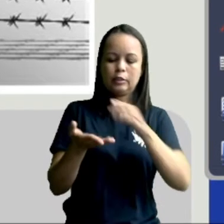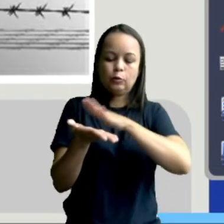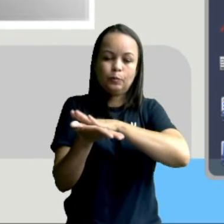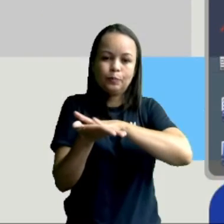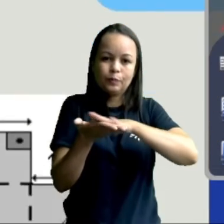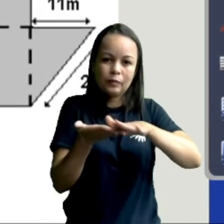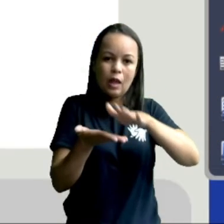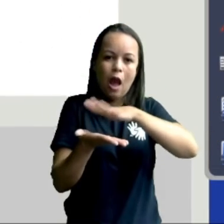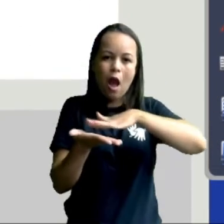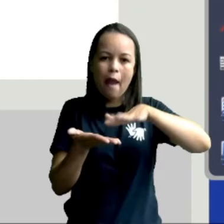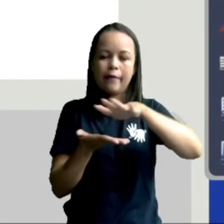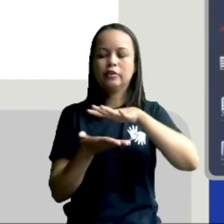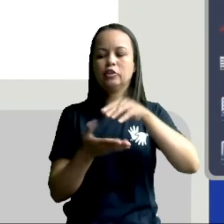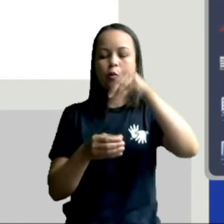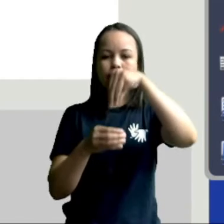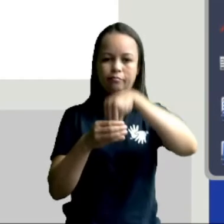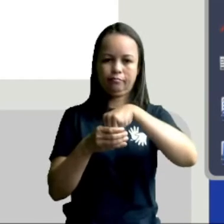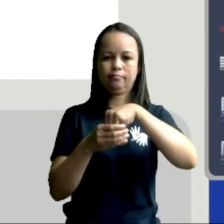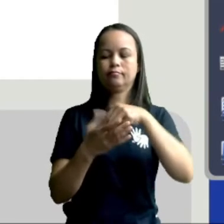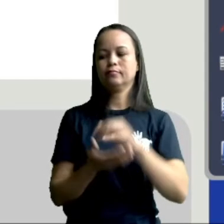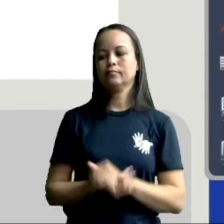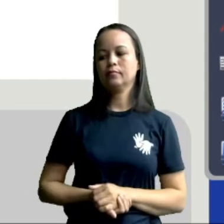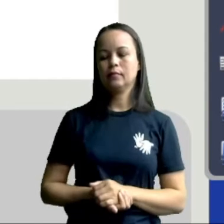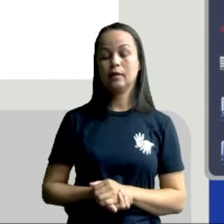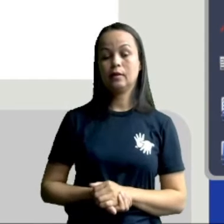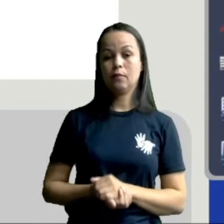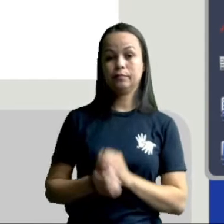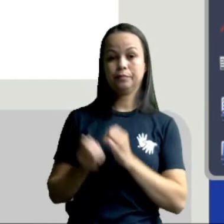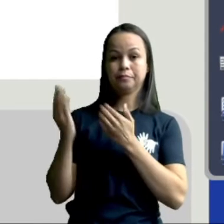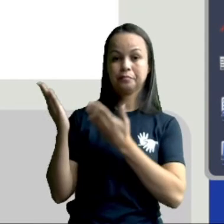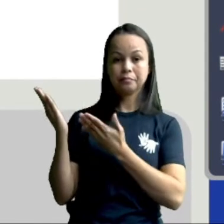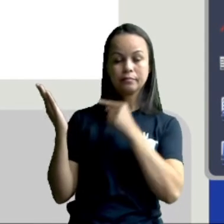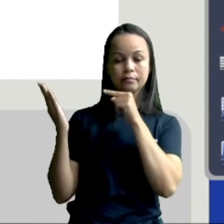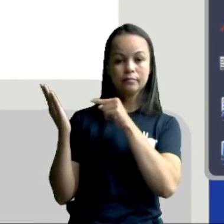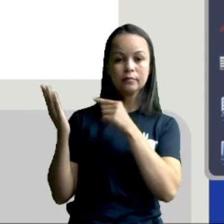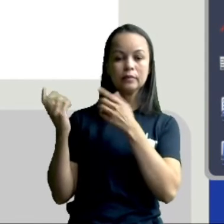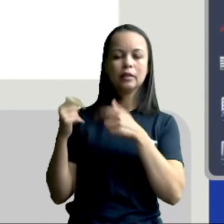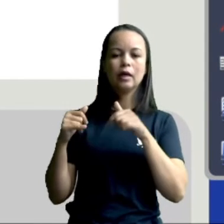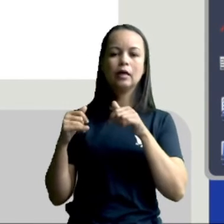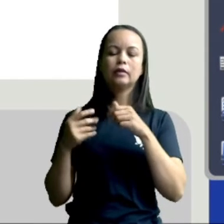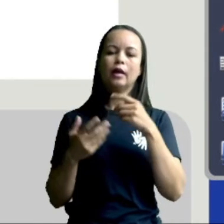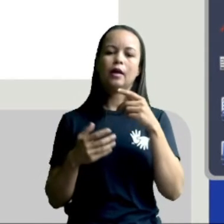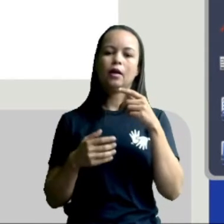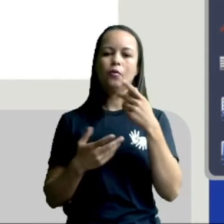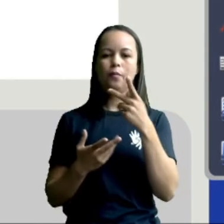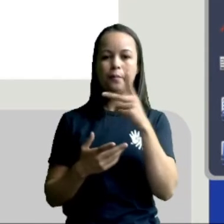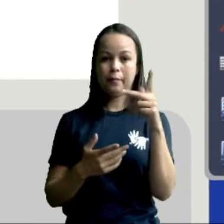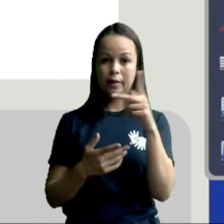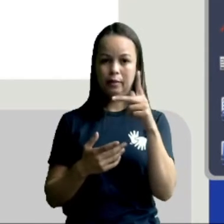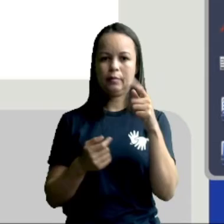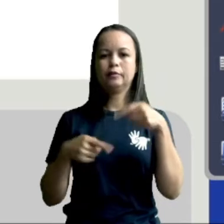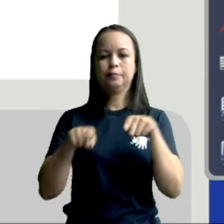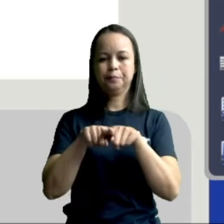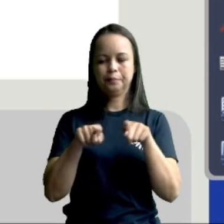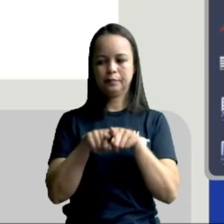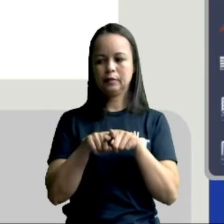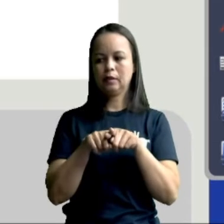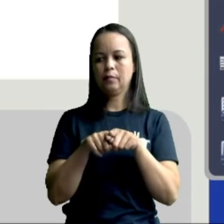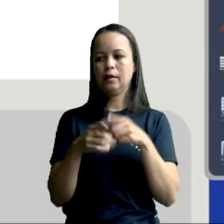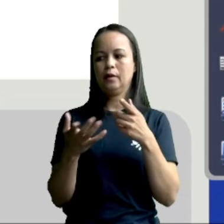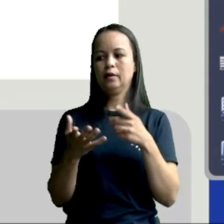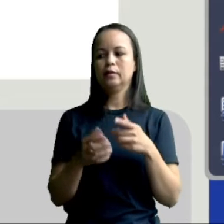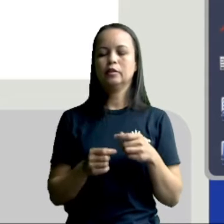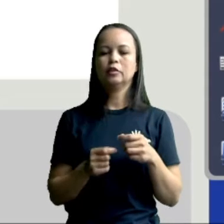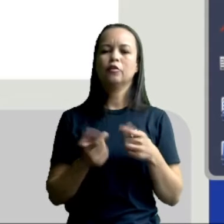da região interna. Então, essa questão aqui, ó, é uma questão de perímetro também, tá?